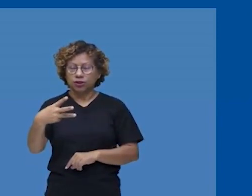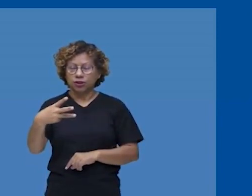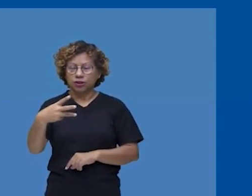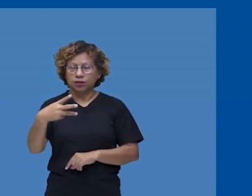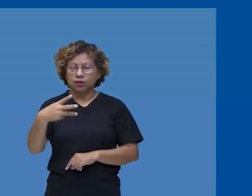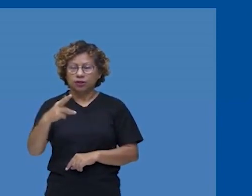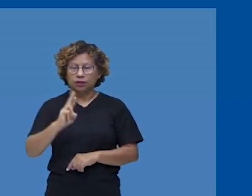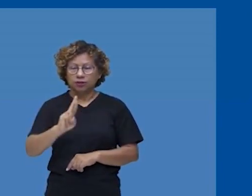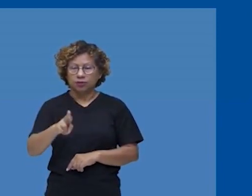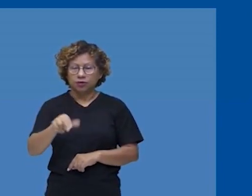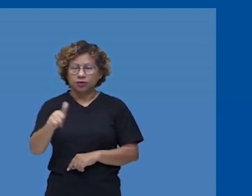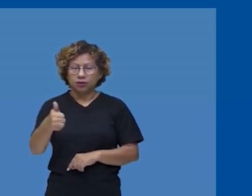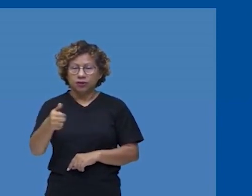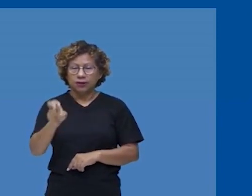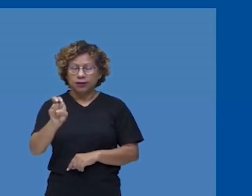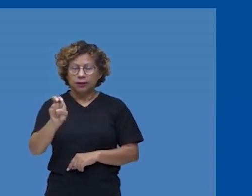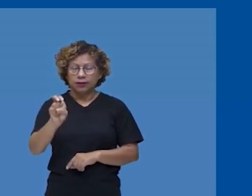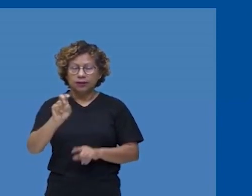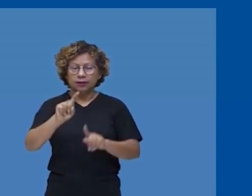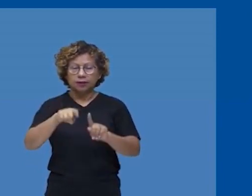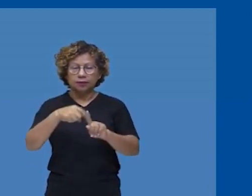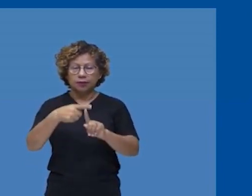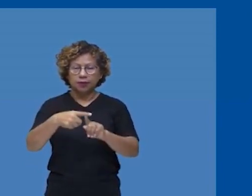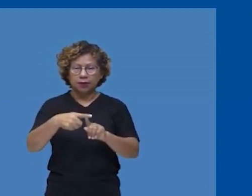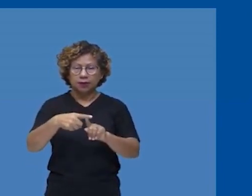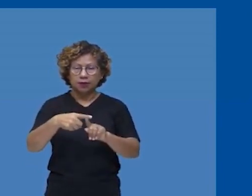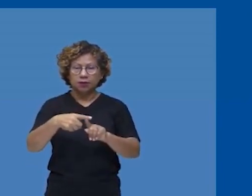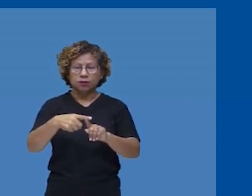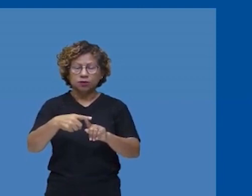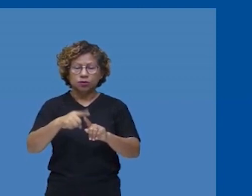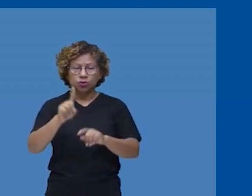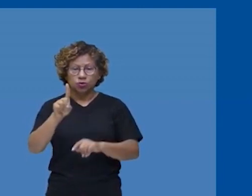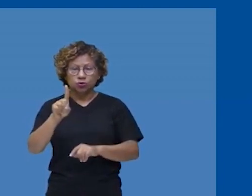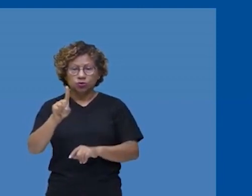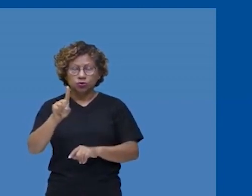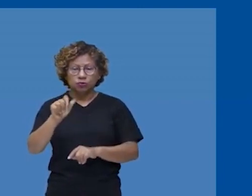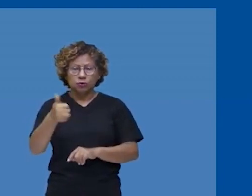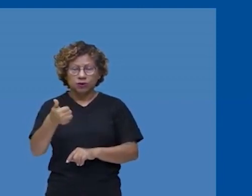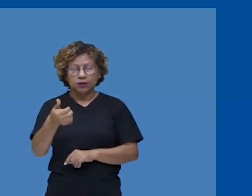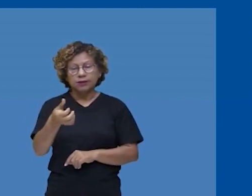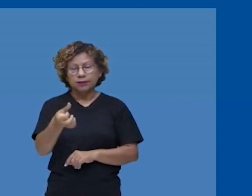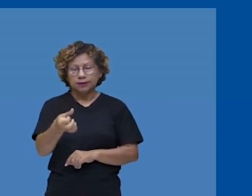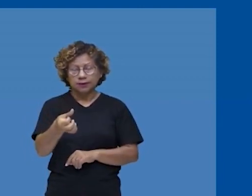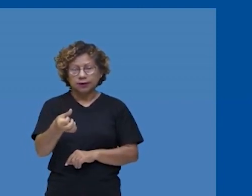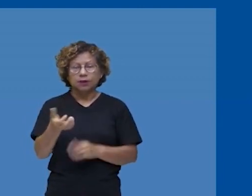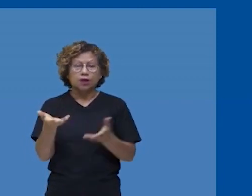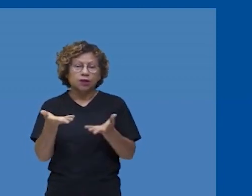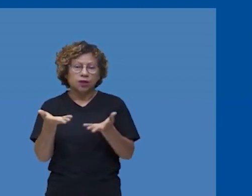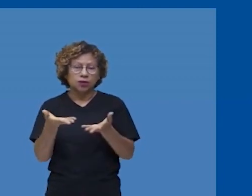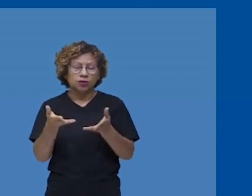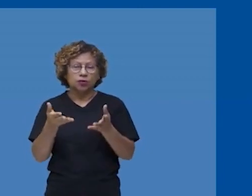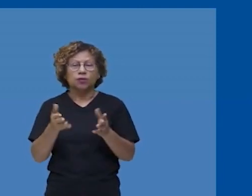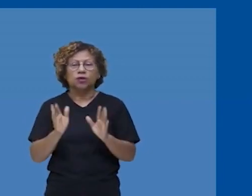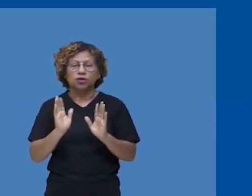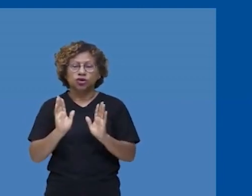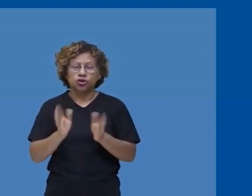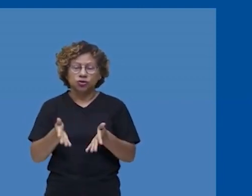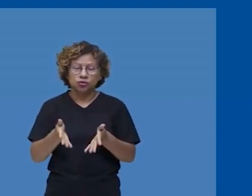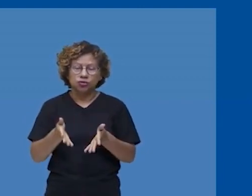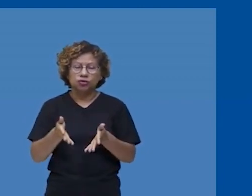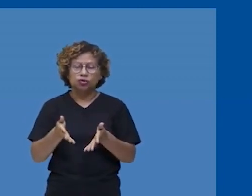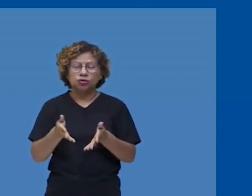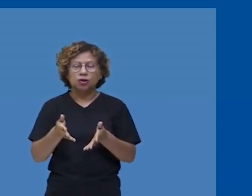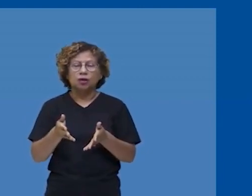1, 16. Então, a gente vai colocar esse valor aqui. E agora, o que, que nós vamos fazer? Já multiplicamos pelo 5,